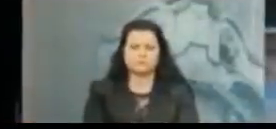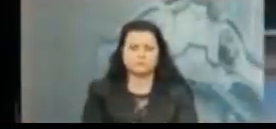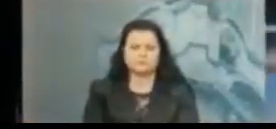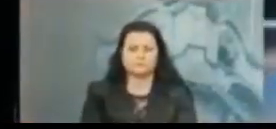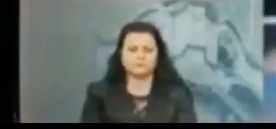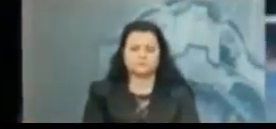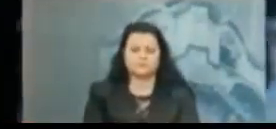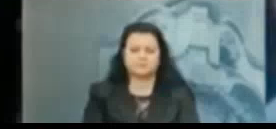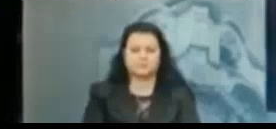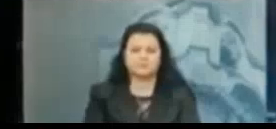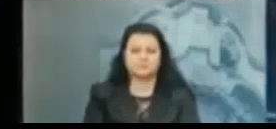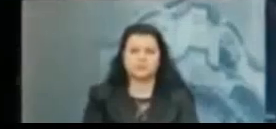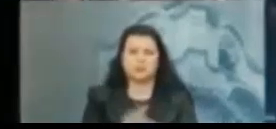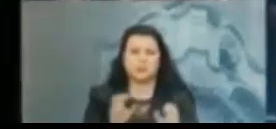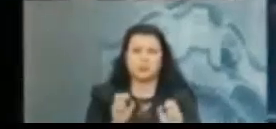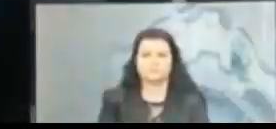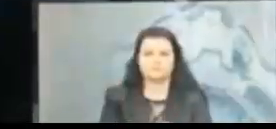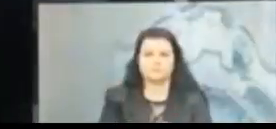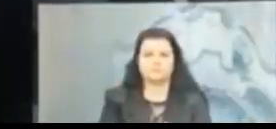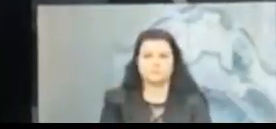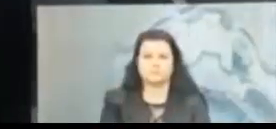Fica o registro, vereadora. Obrigado.